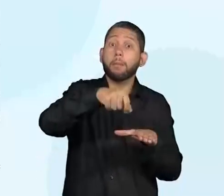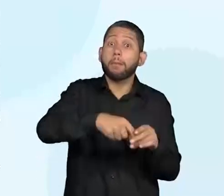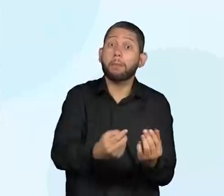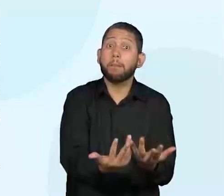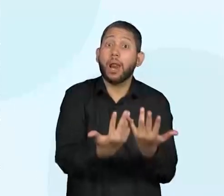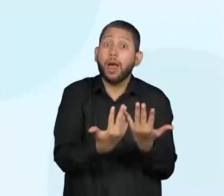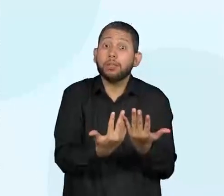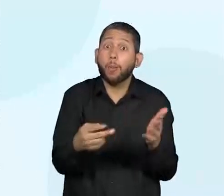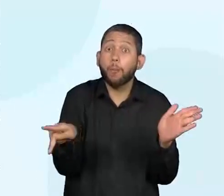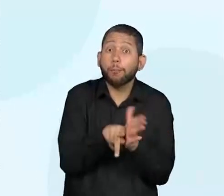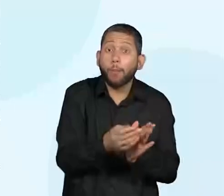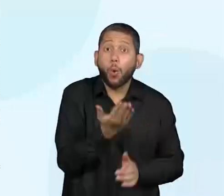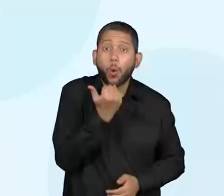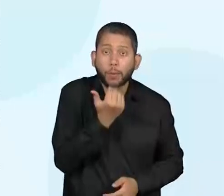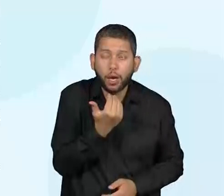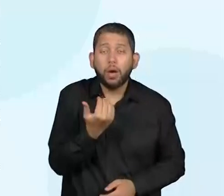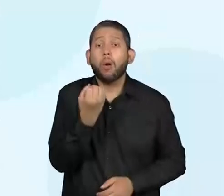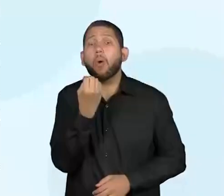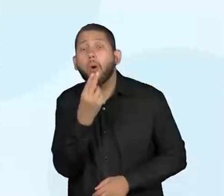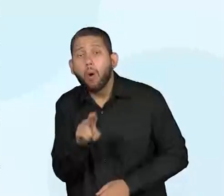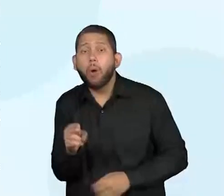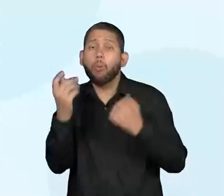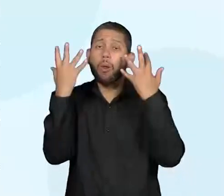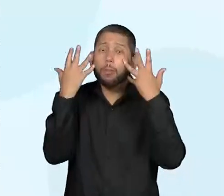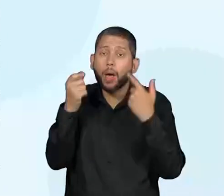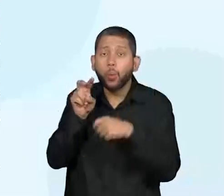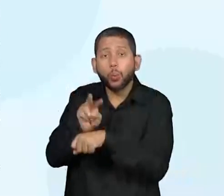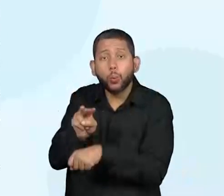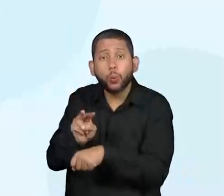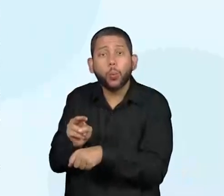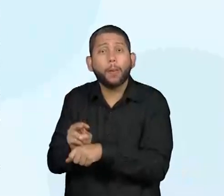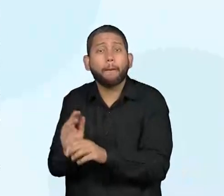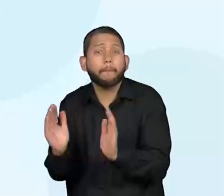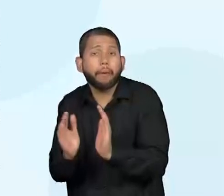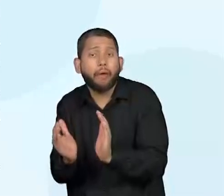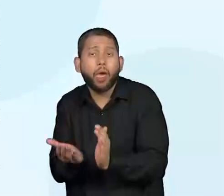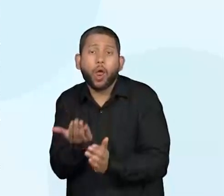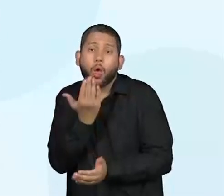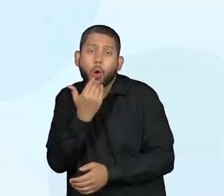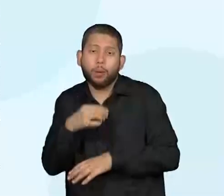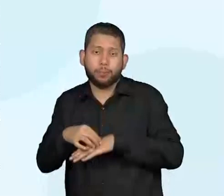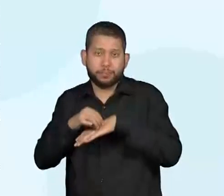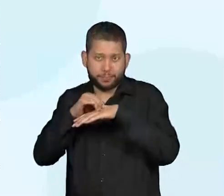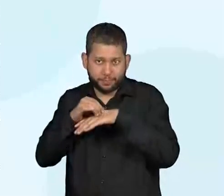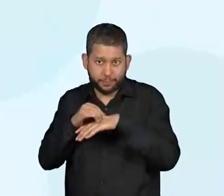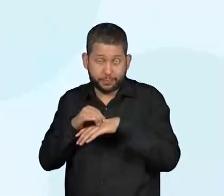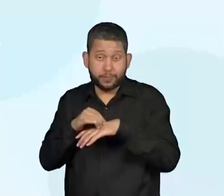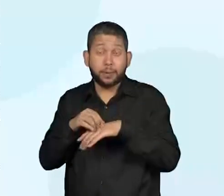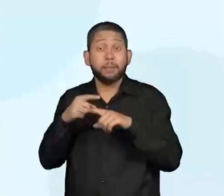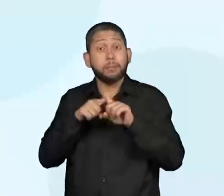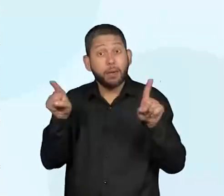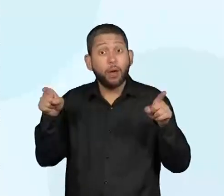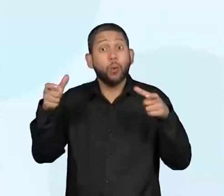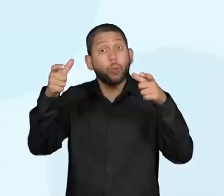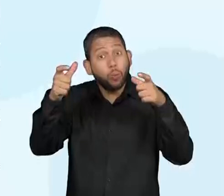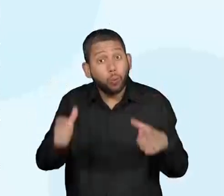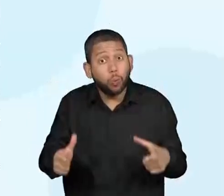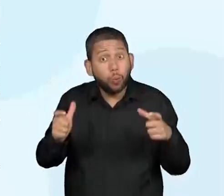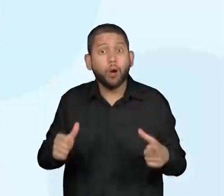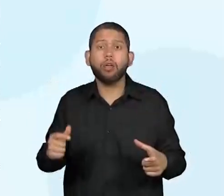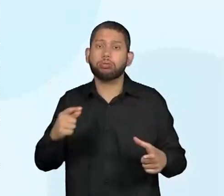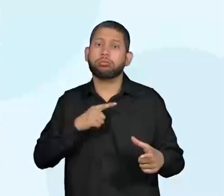na criação de animais de pequeno porte. Tem como objetivo básico proteger os meios de vida e